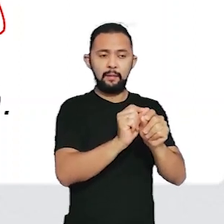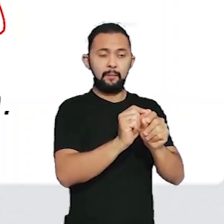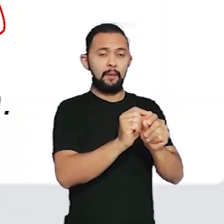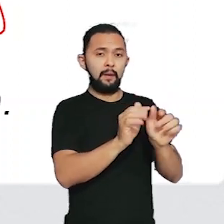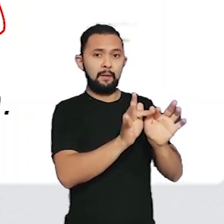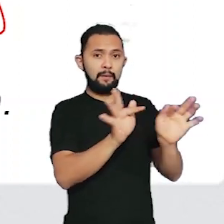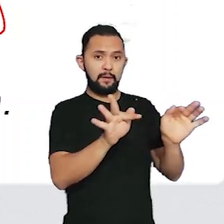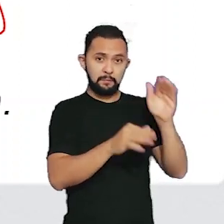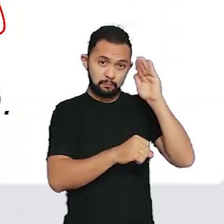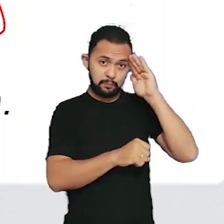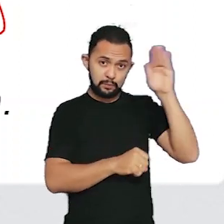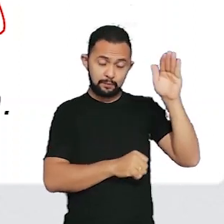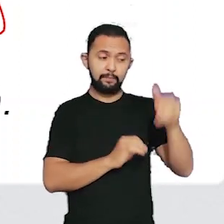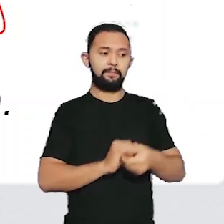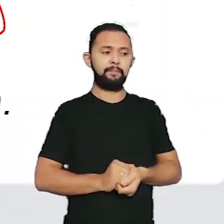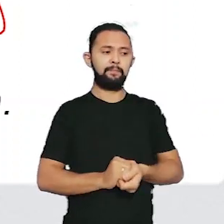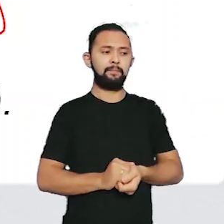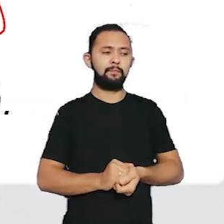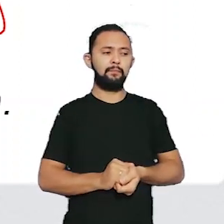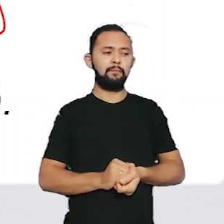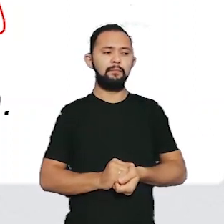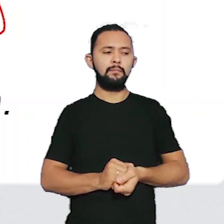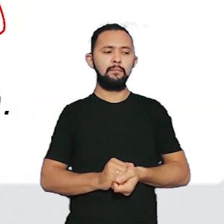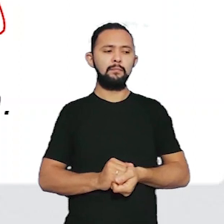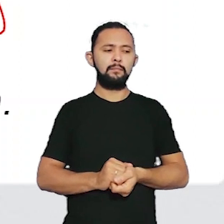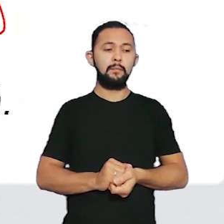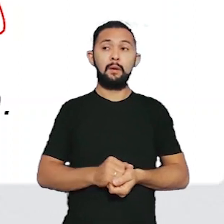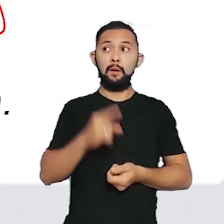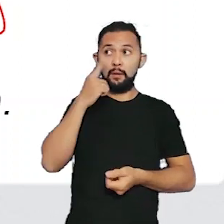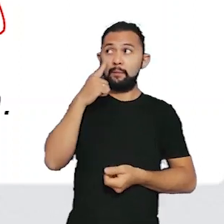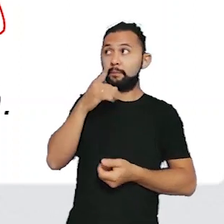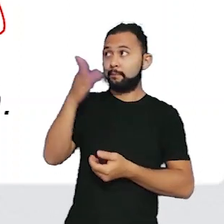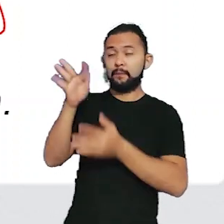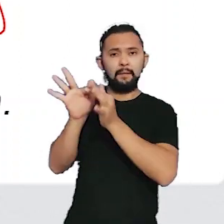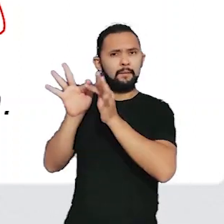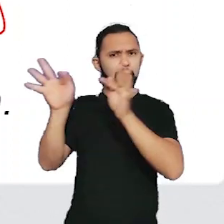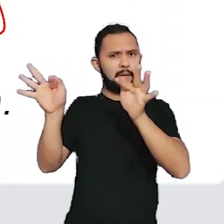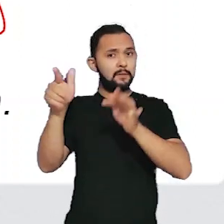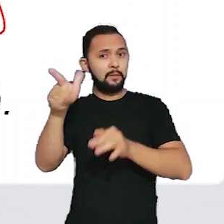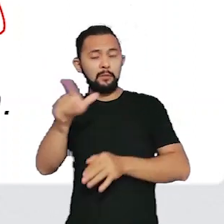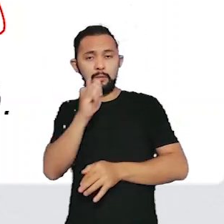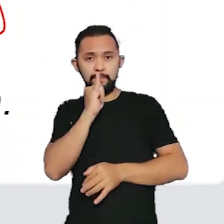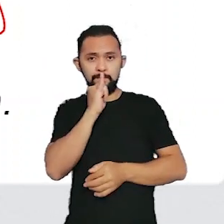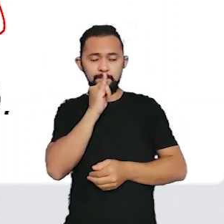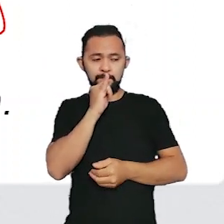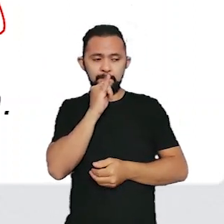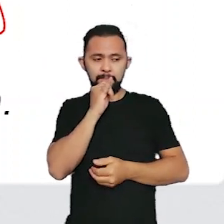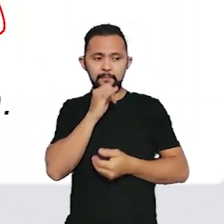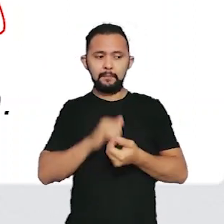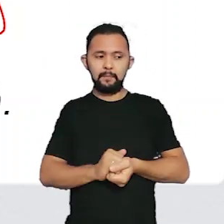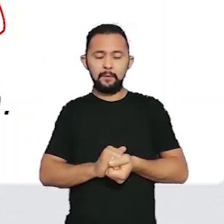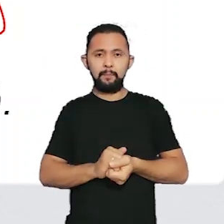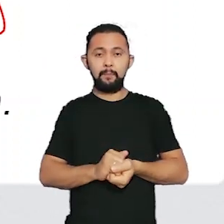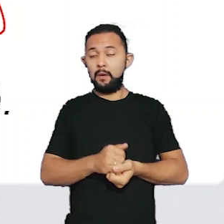A continuar agindo dessa maneira, tudo se dificultará, tá? Então aqui eu tenho, não está sendo introduzido